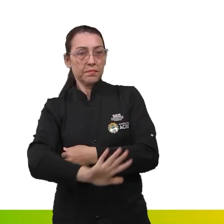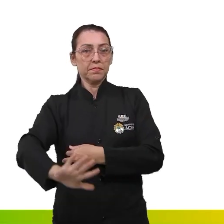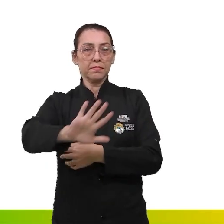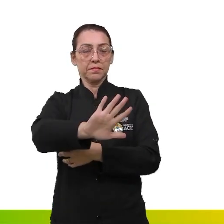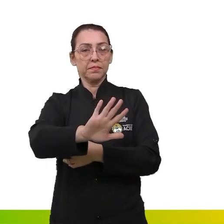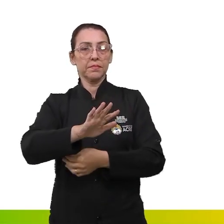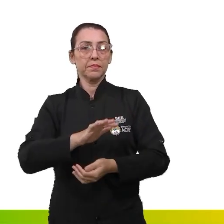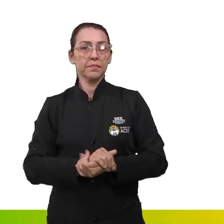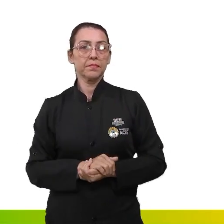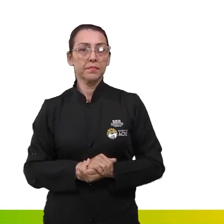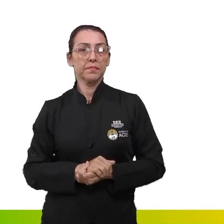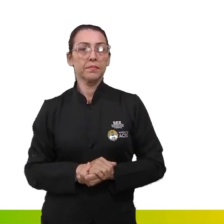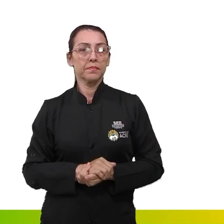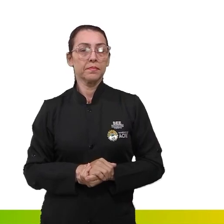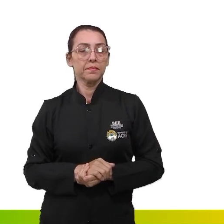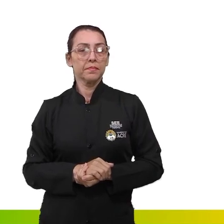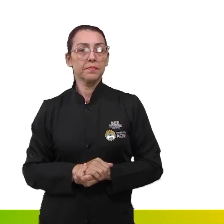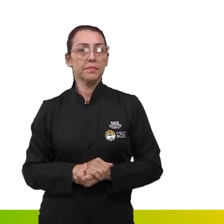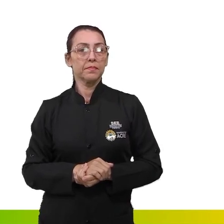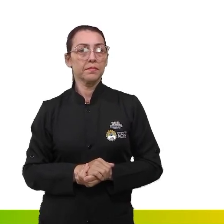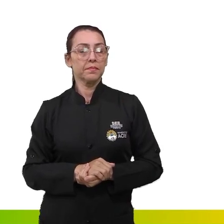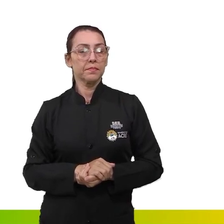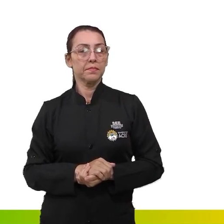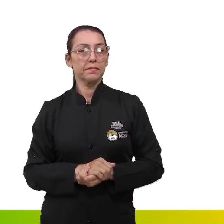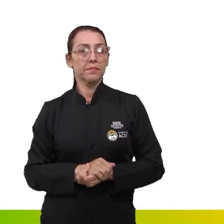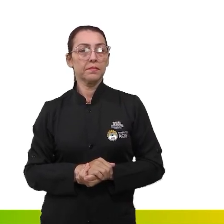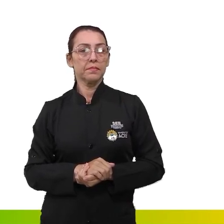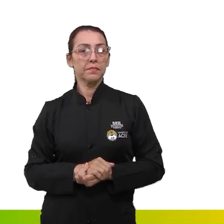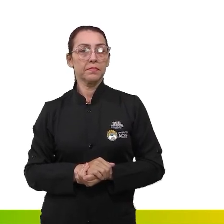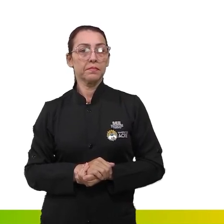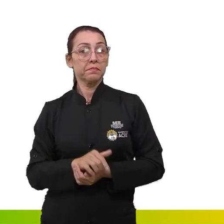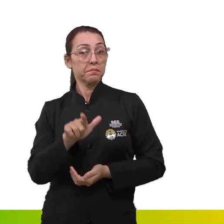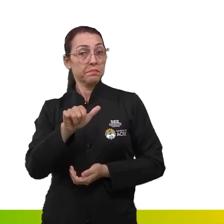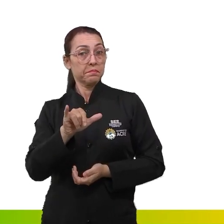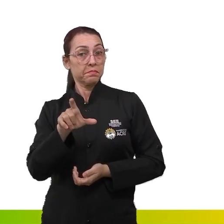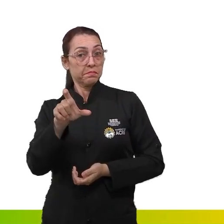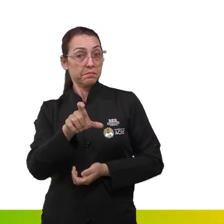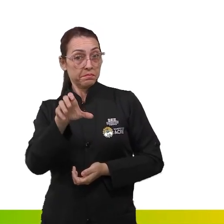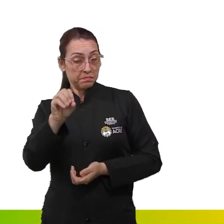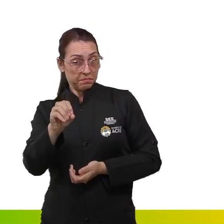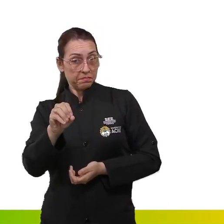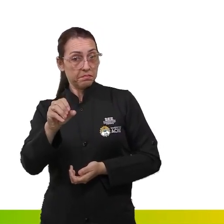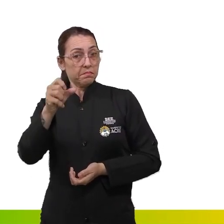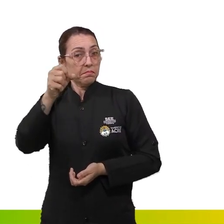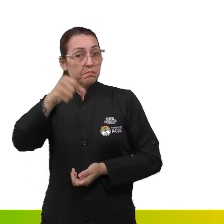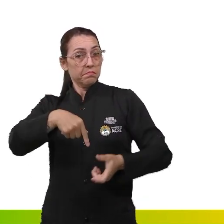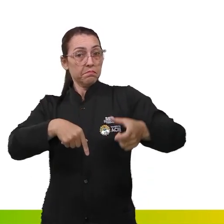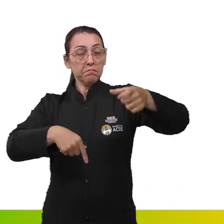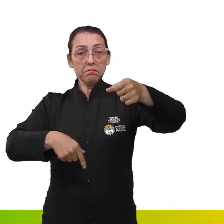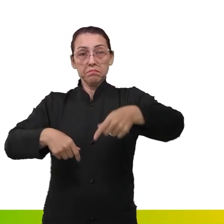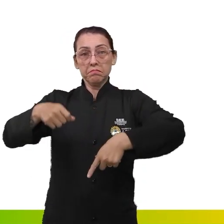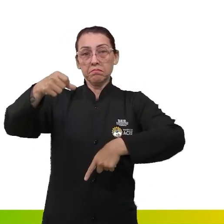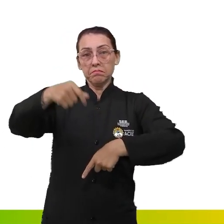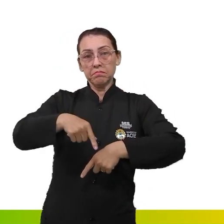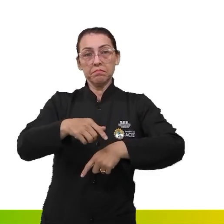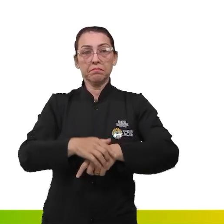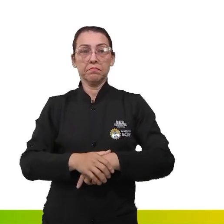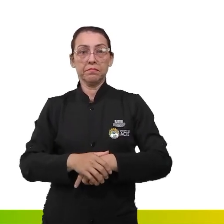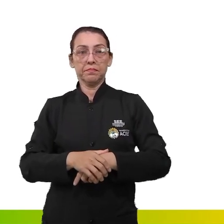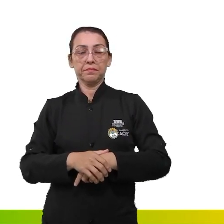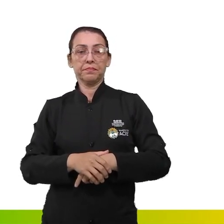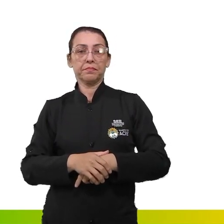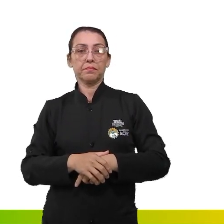Continuando aqui, aí o recoletor de basura, né? Que recolhe o